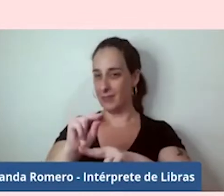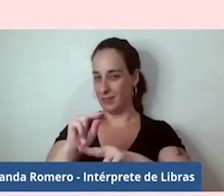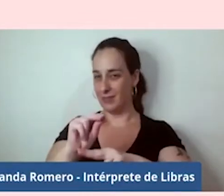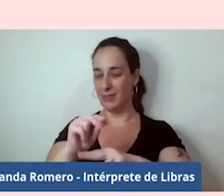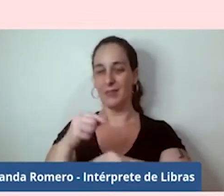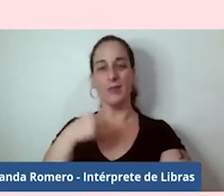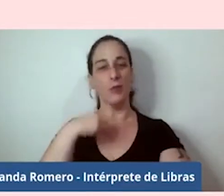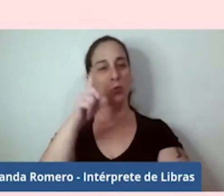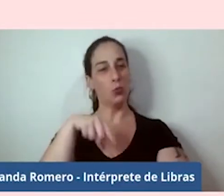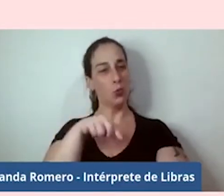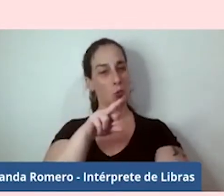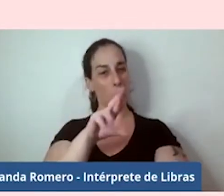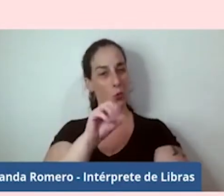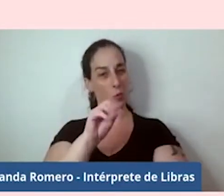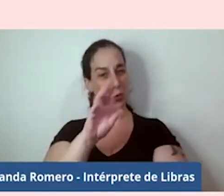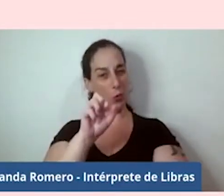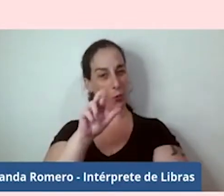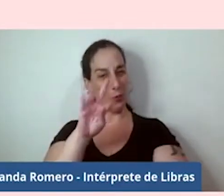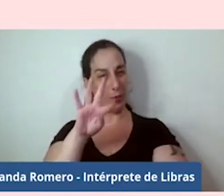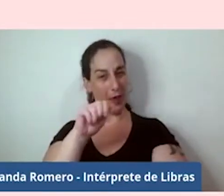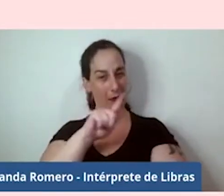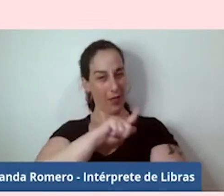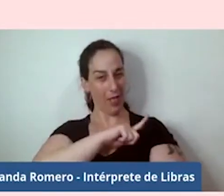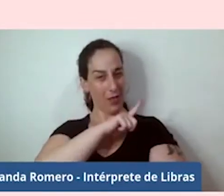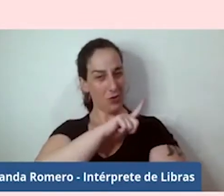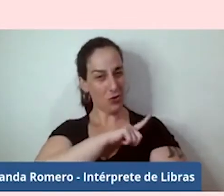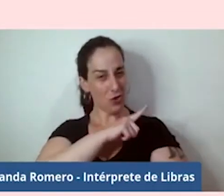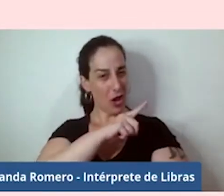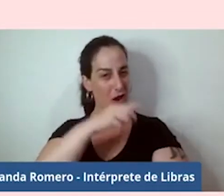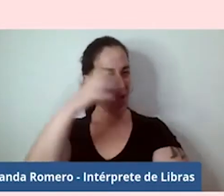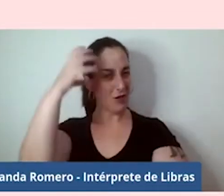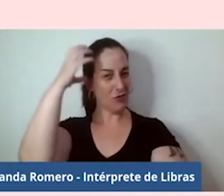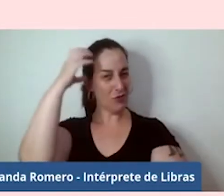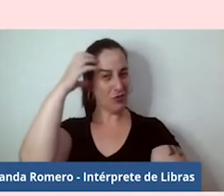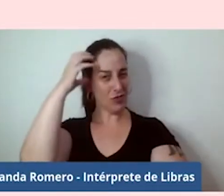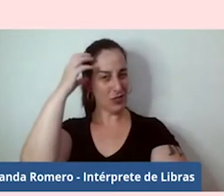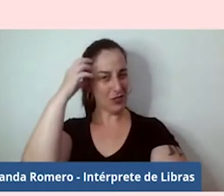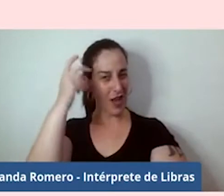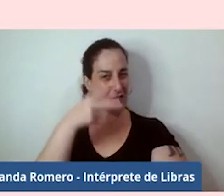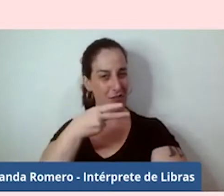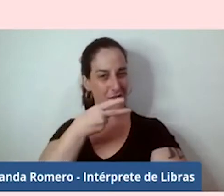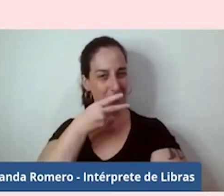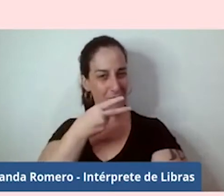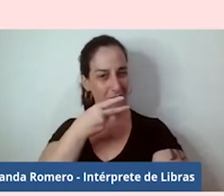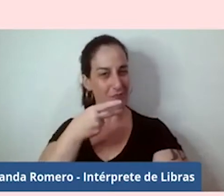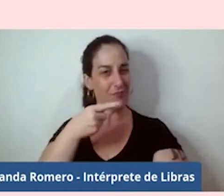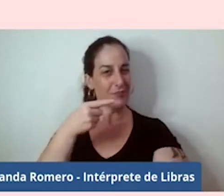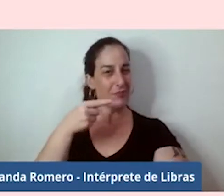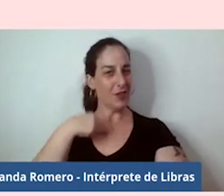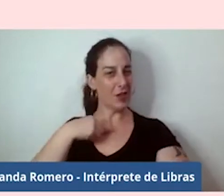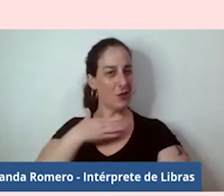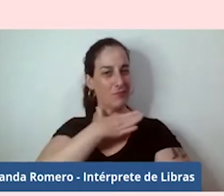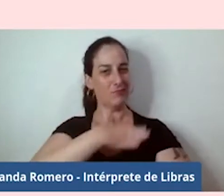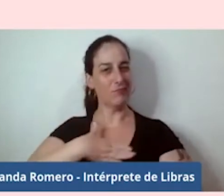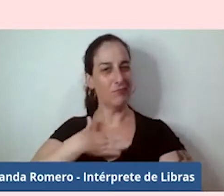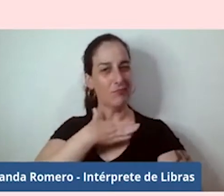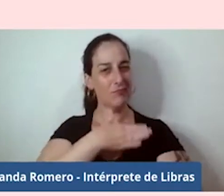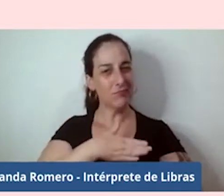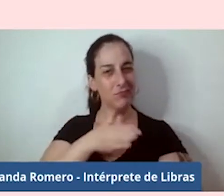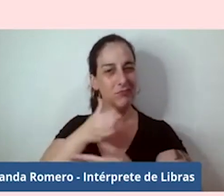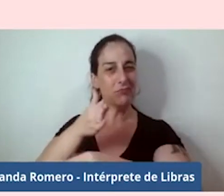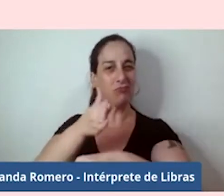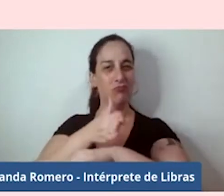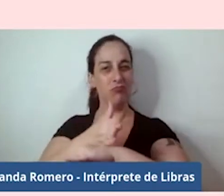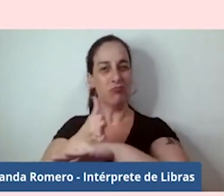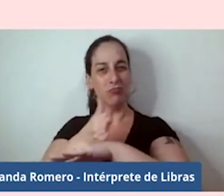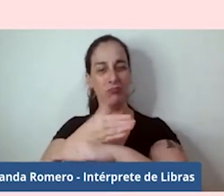Pereira, gerente do SESC de Santa Cruz do Sul, e tenho a honra de mediar esse bate-papo. A nossa live conta